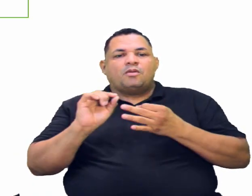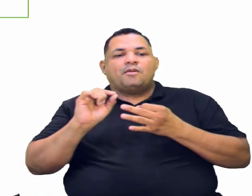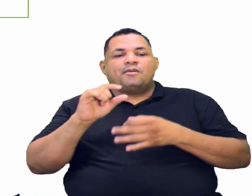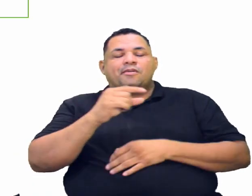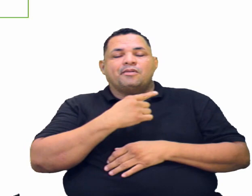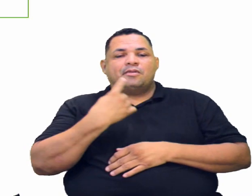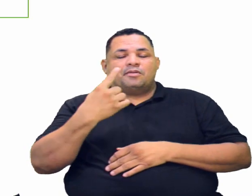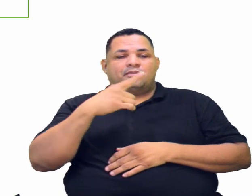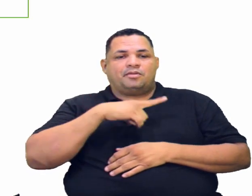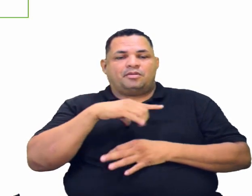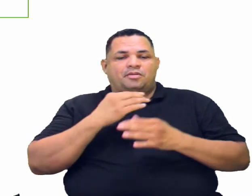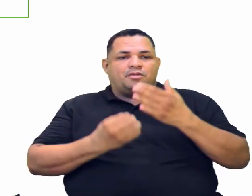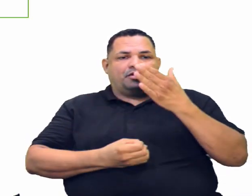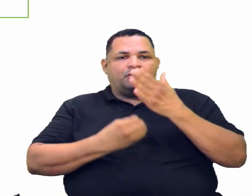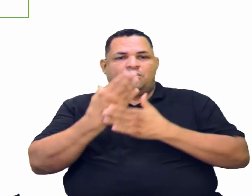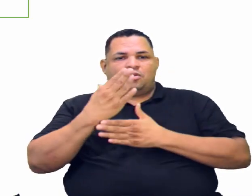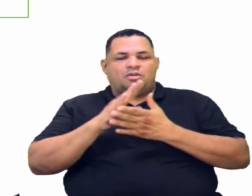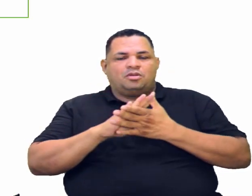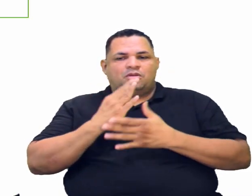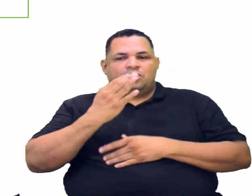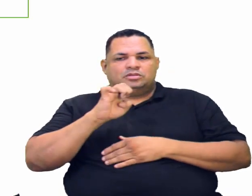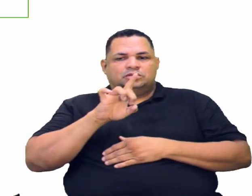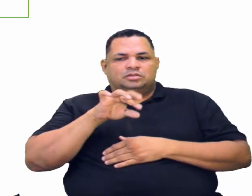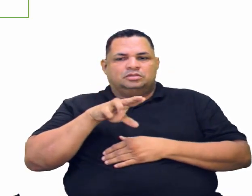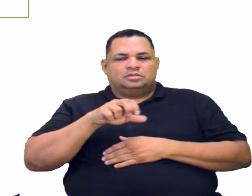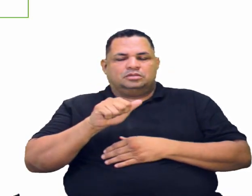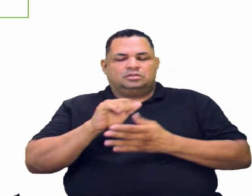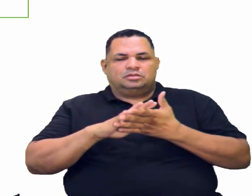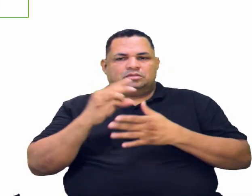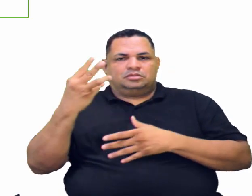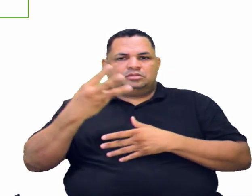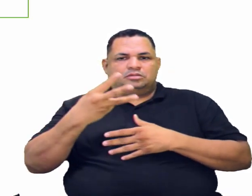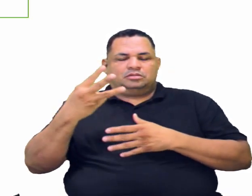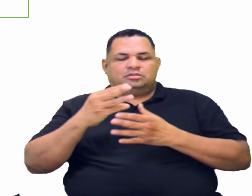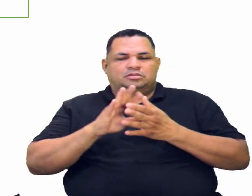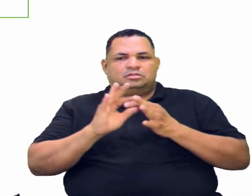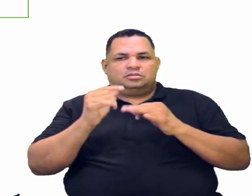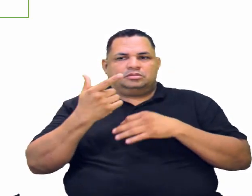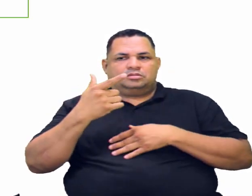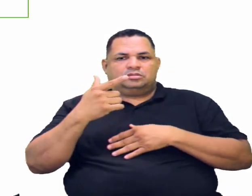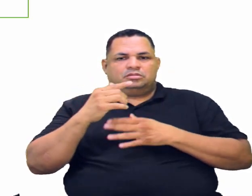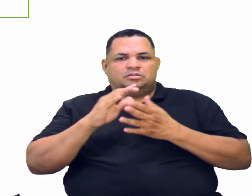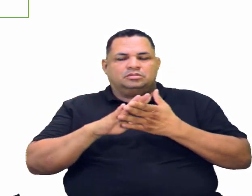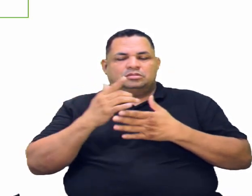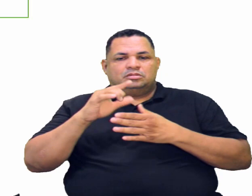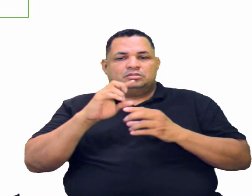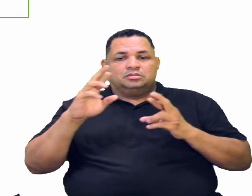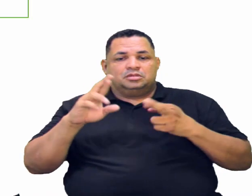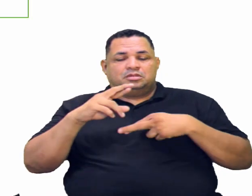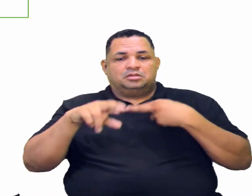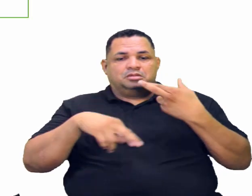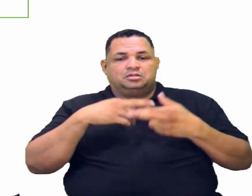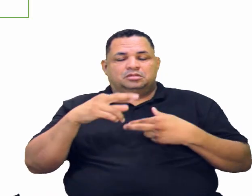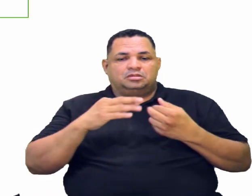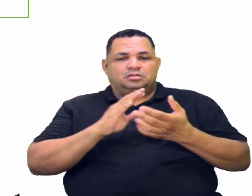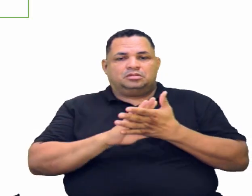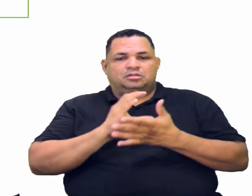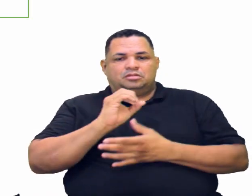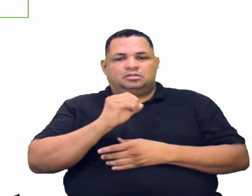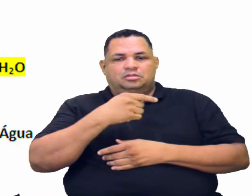deles, nós temos sempre a formação de uma cetona. E os terciários, eles não sofrem reação de